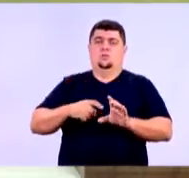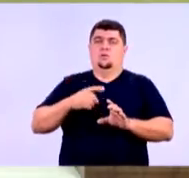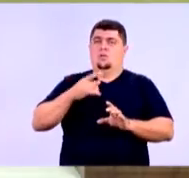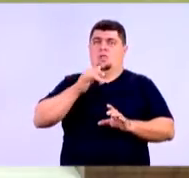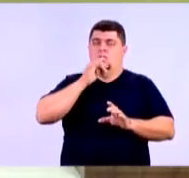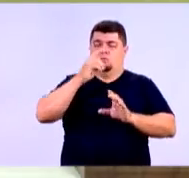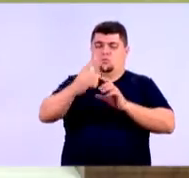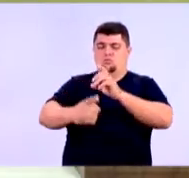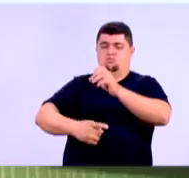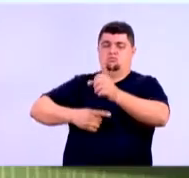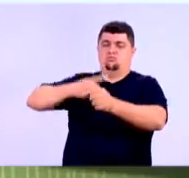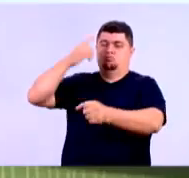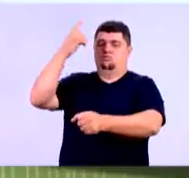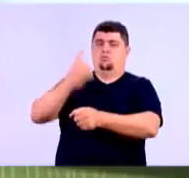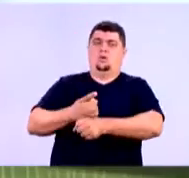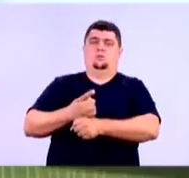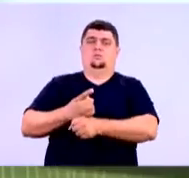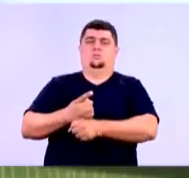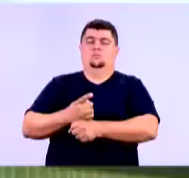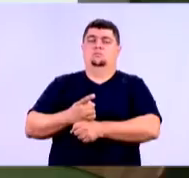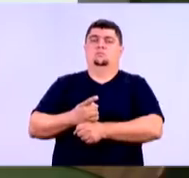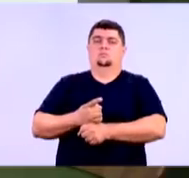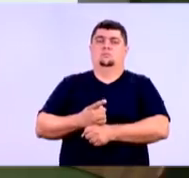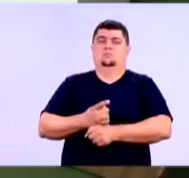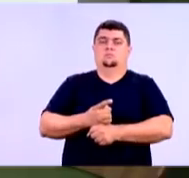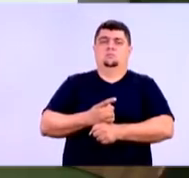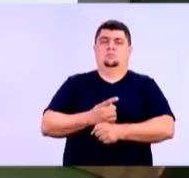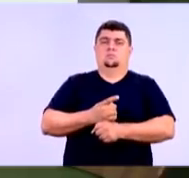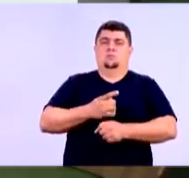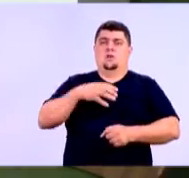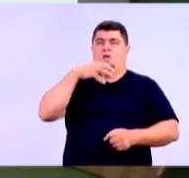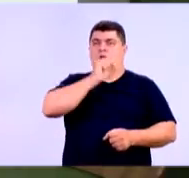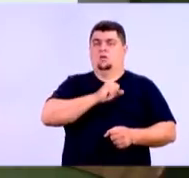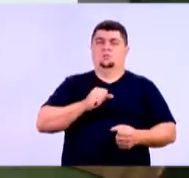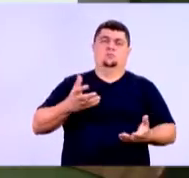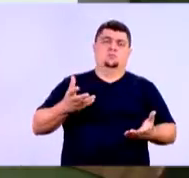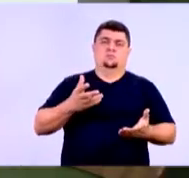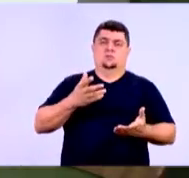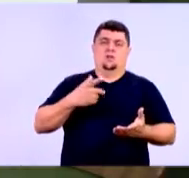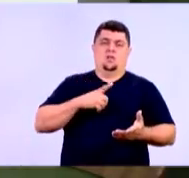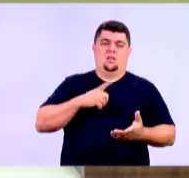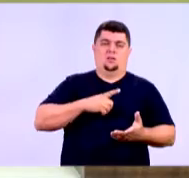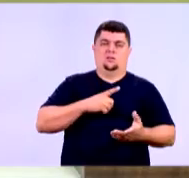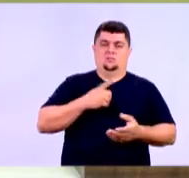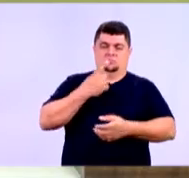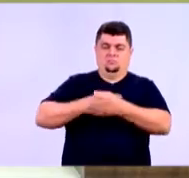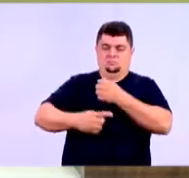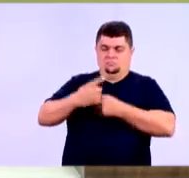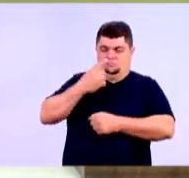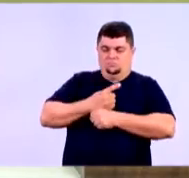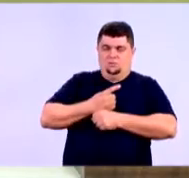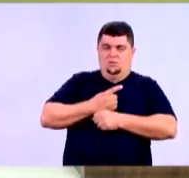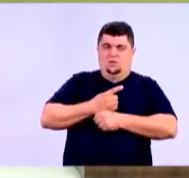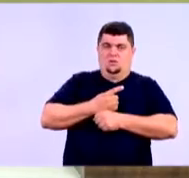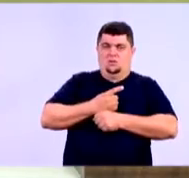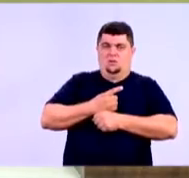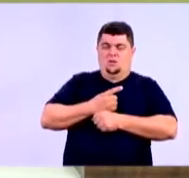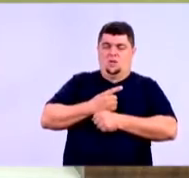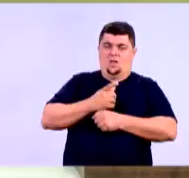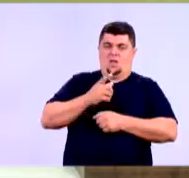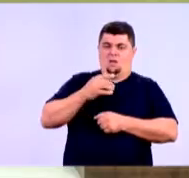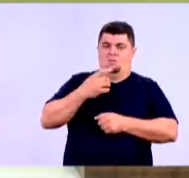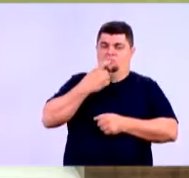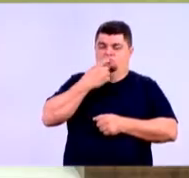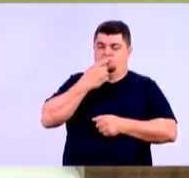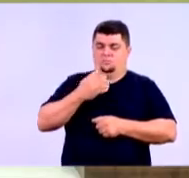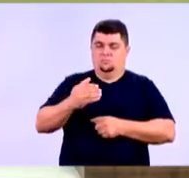ano. Né? É importante destacar, né? Isso, dívidas de curto prazo são dívidas que você tem com menos de um ano. E dívidas de longo prazo, ou direitos de longo